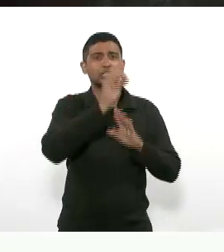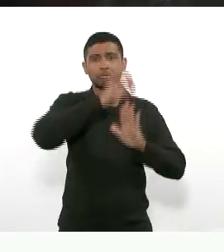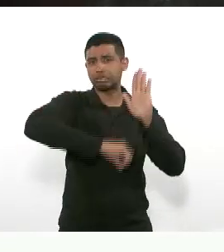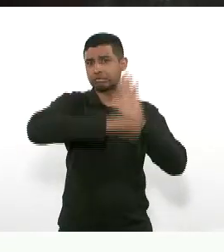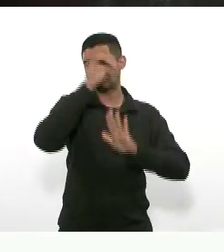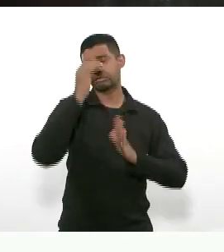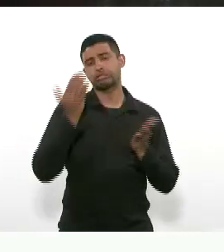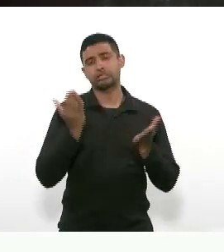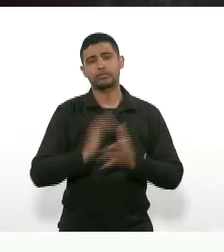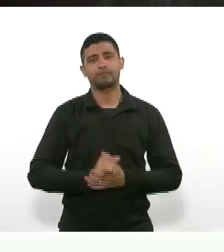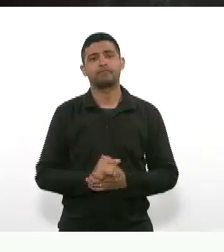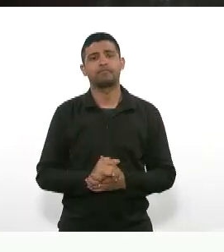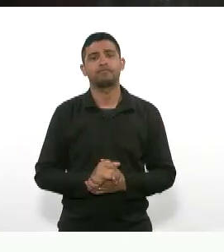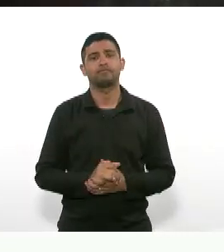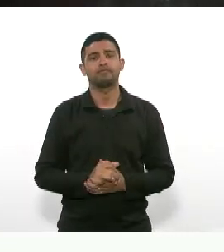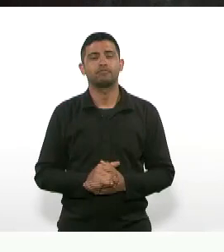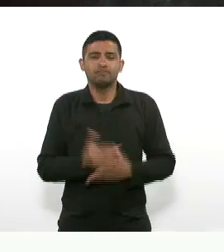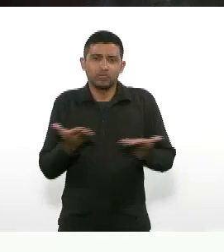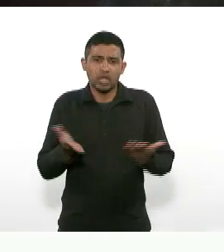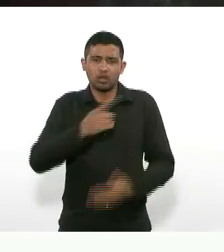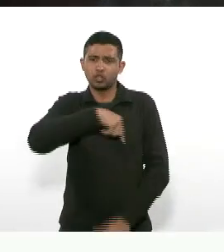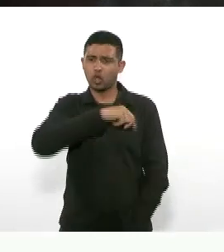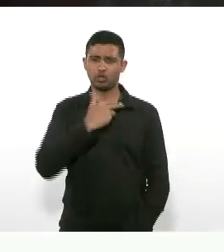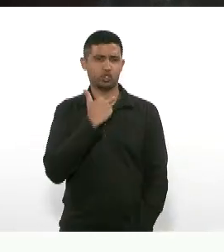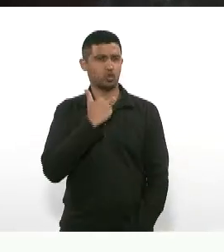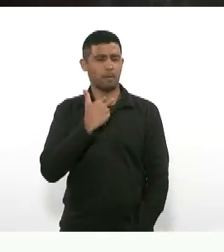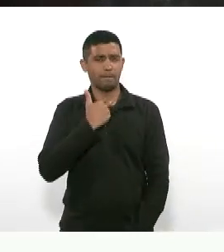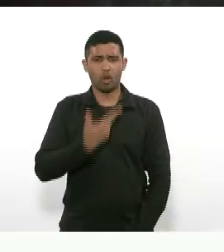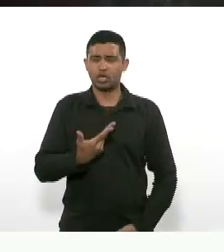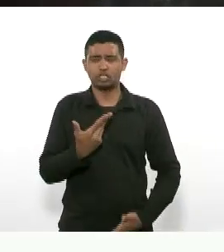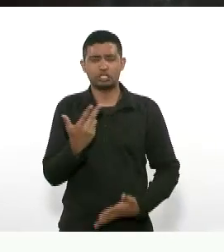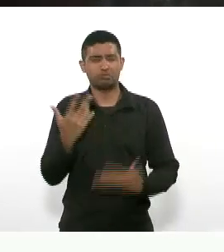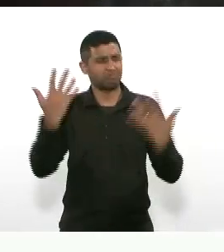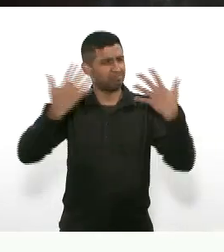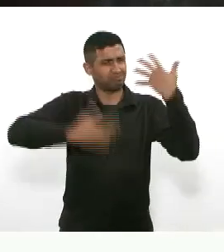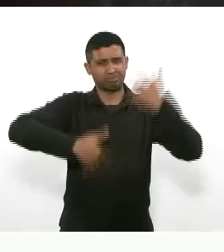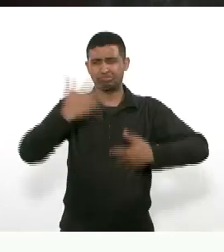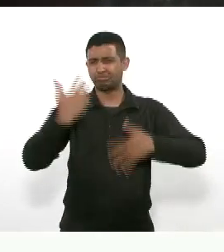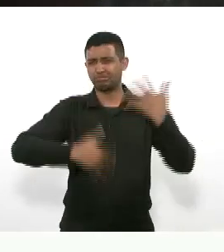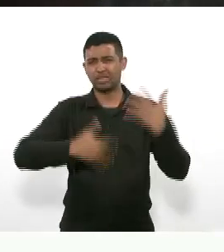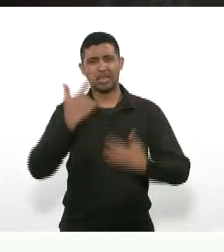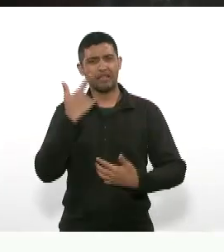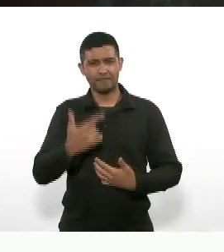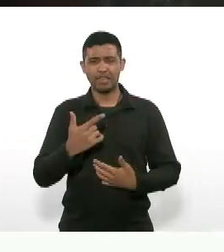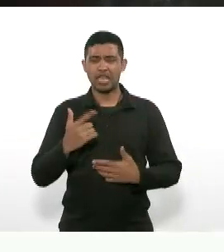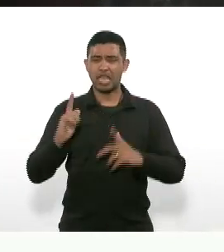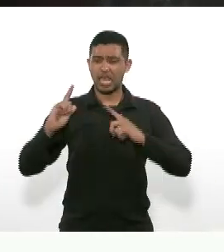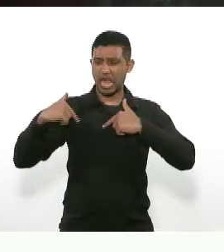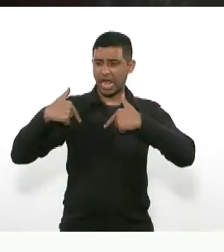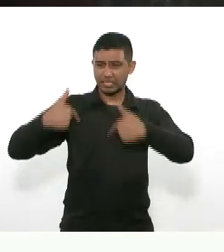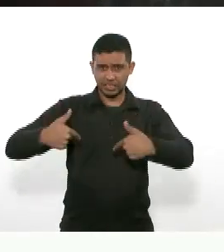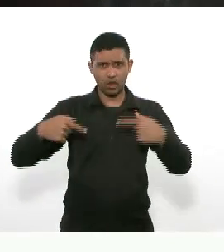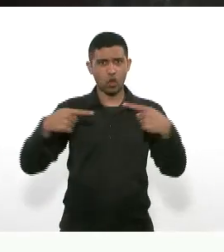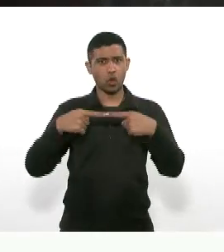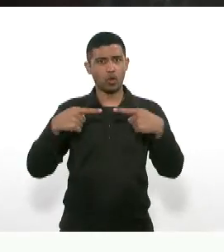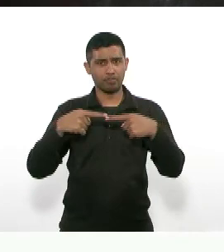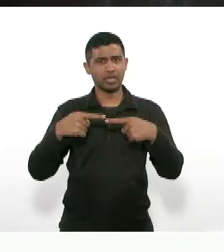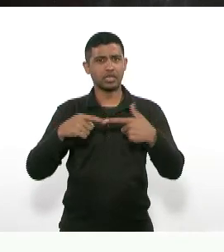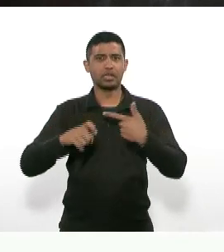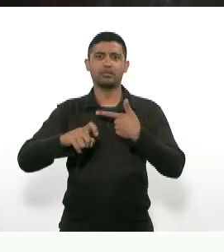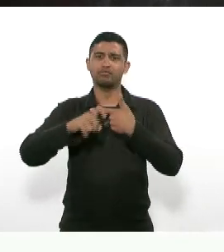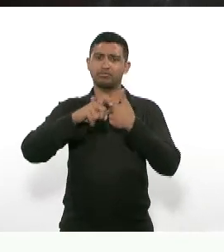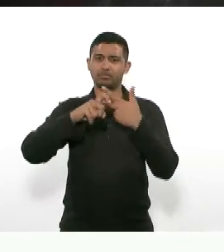né? Então, a gente não pode perder de vista que essa é uma iniciativa do Poder Executivo. Então, ainda que o